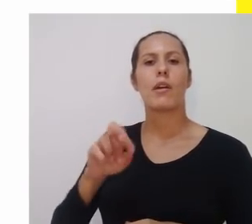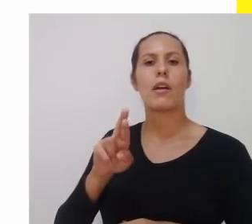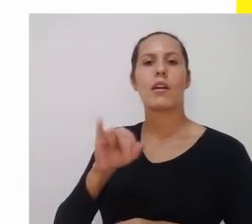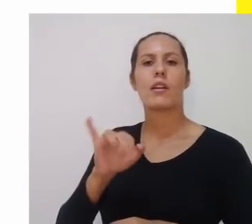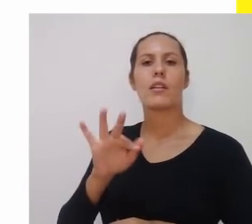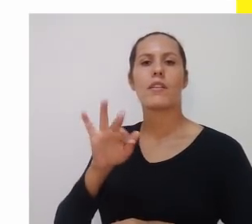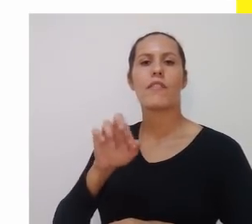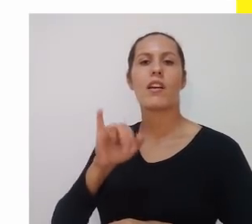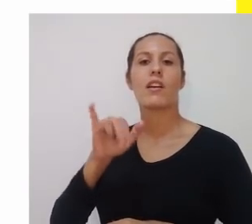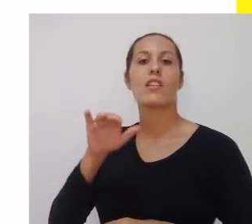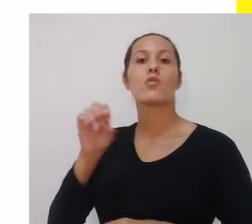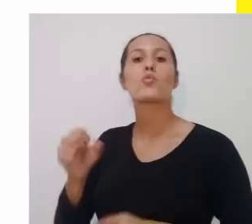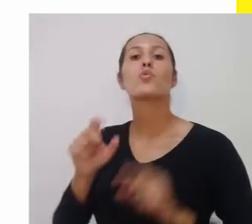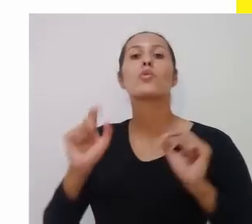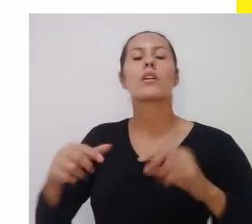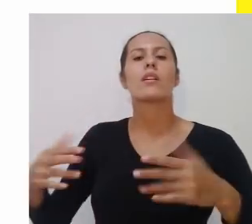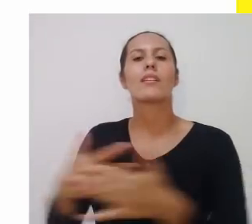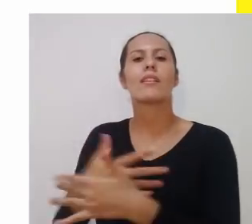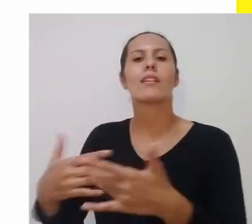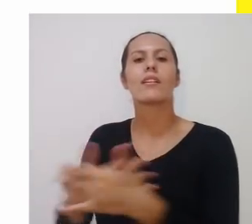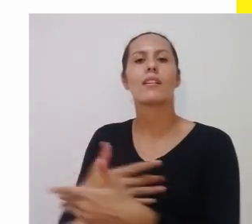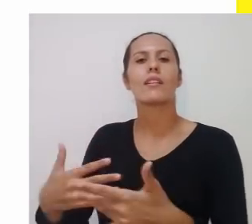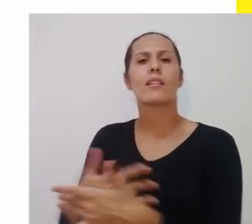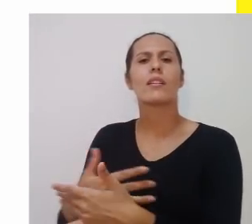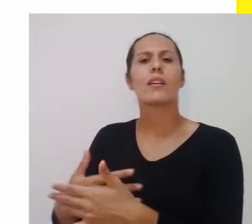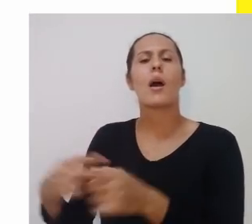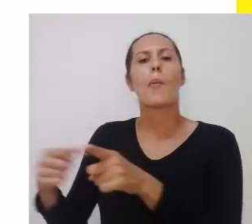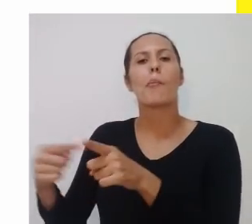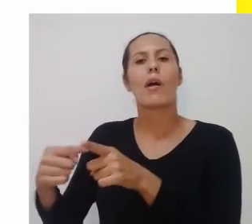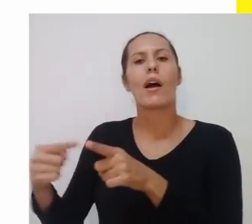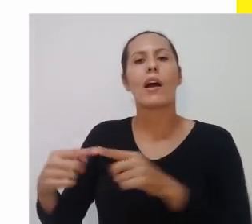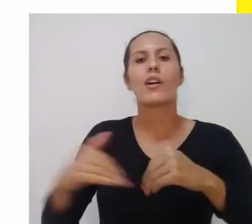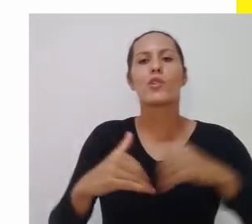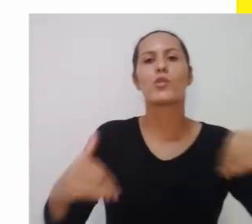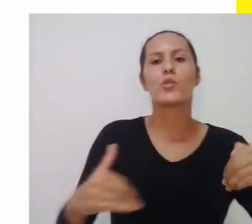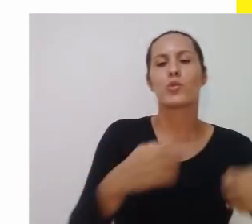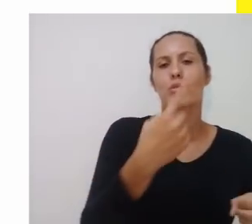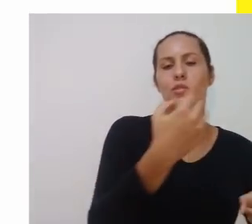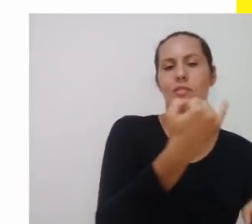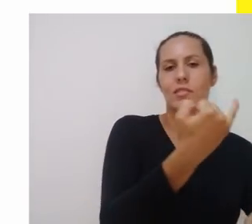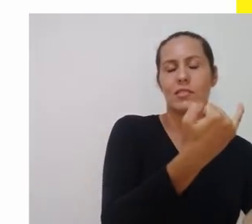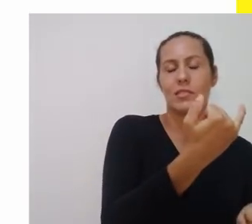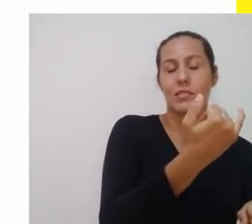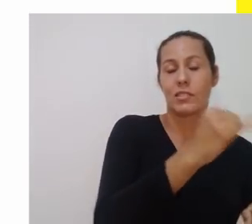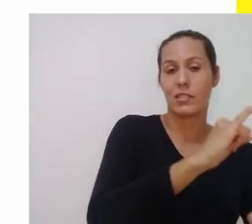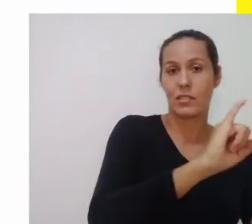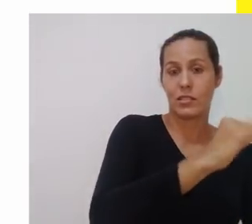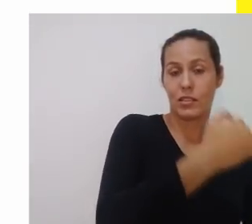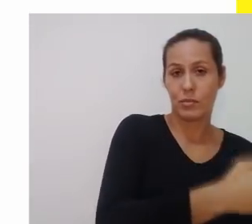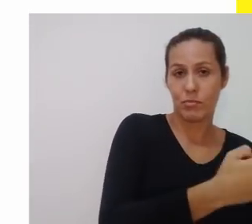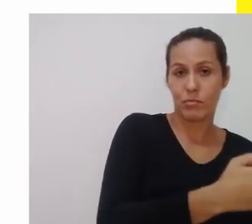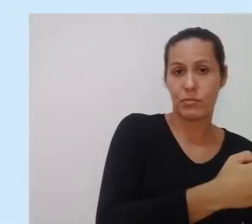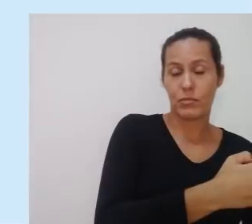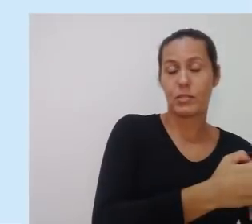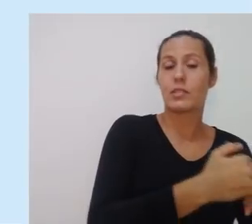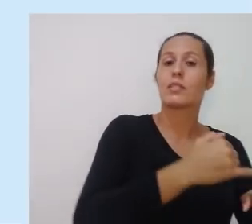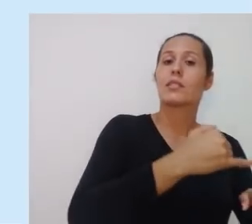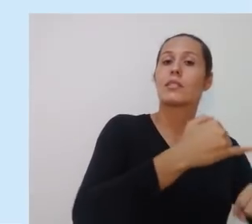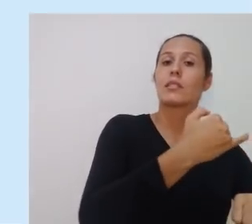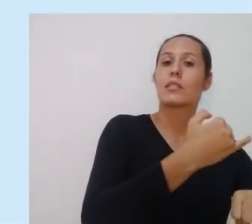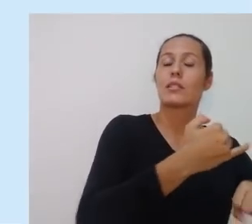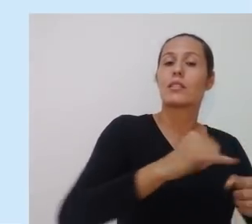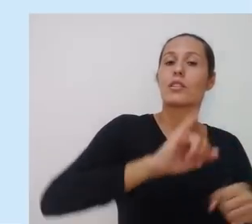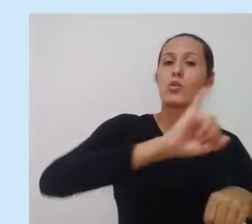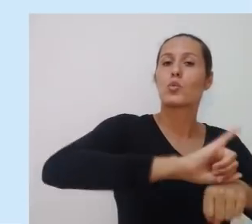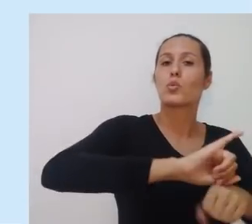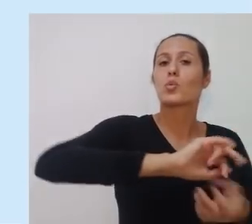promovidos em locais periféricos de centros urbanos, ou seja, subúrbio, nos bairros afastados, nos